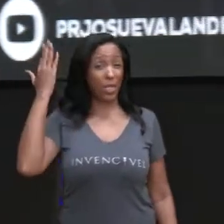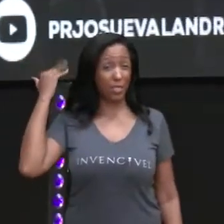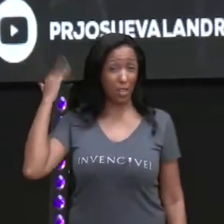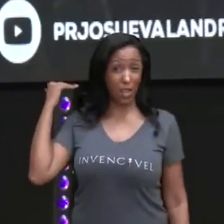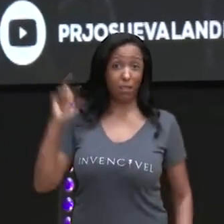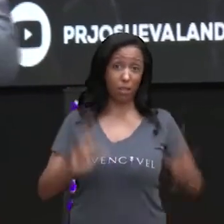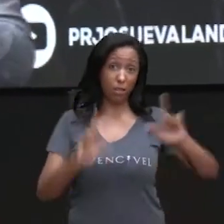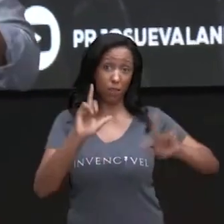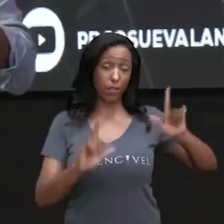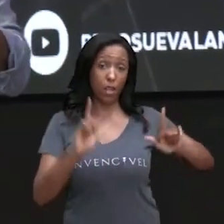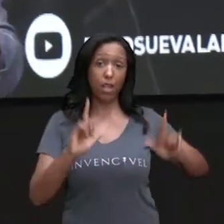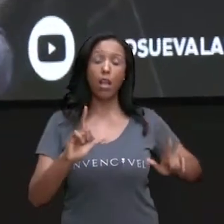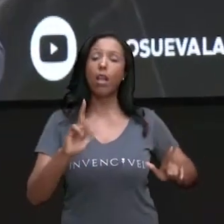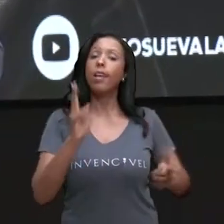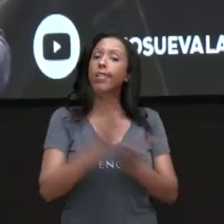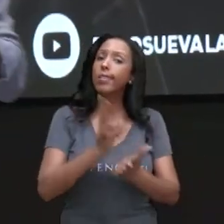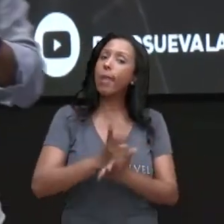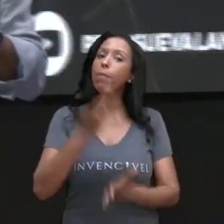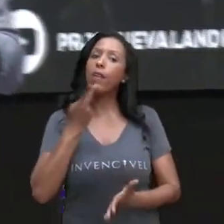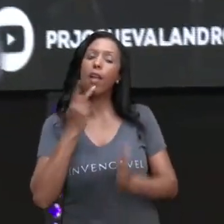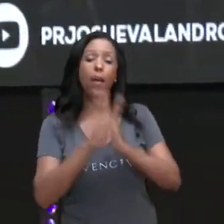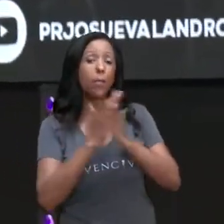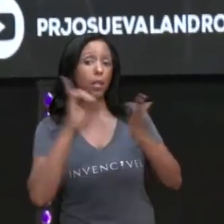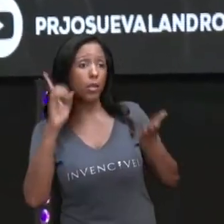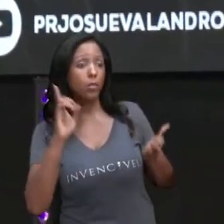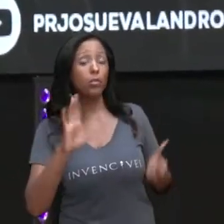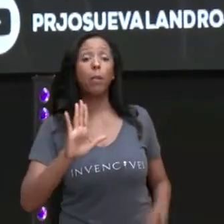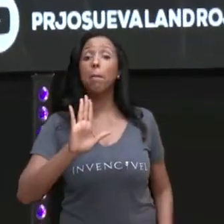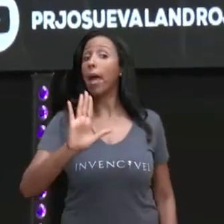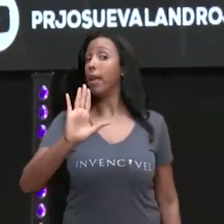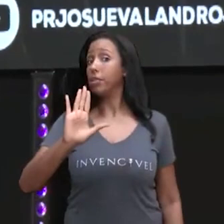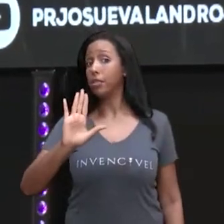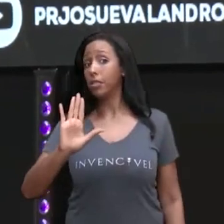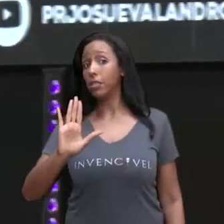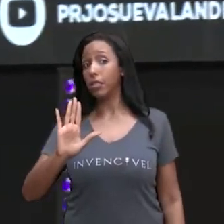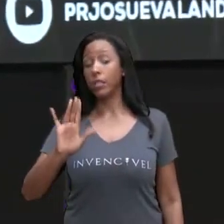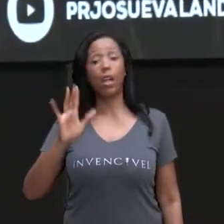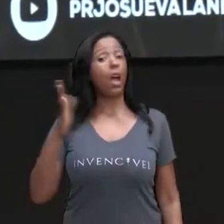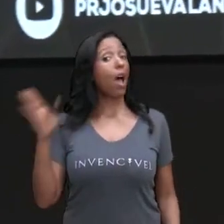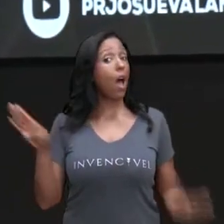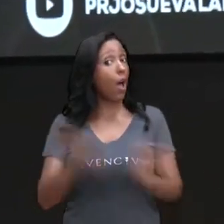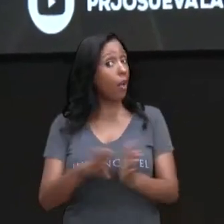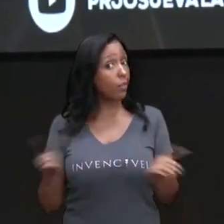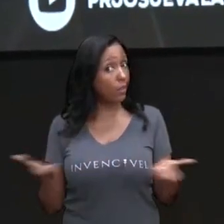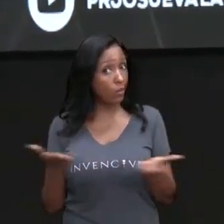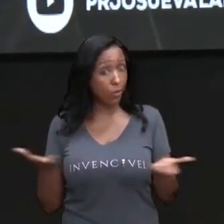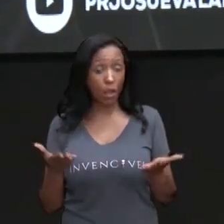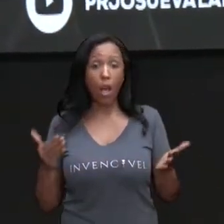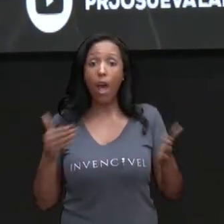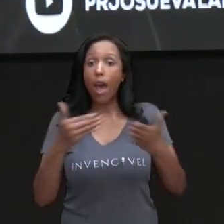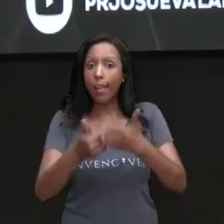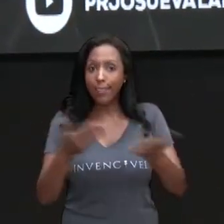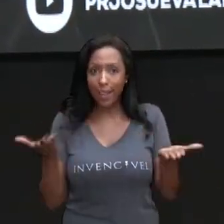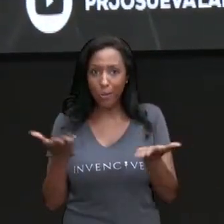na televisão, que sempre citava a Bíblia, conversando com as pessoas, mas, que eu saiba, até hoje ele não encontrou Jesus como Senhor da